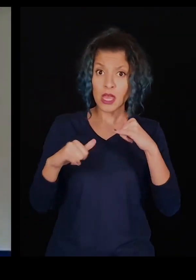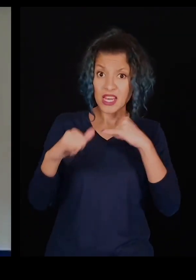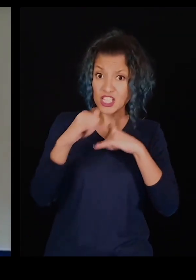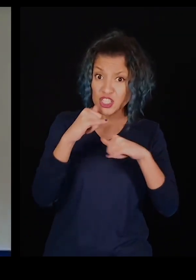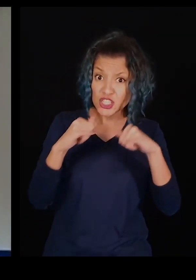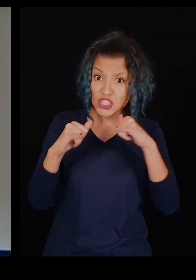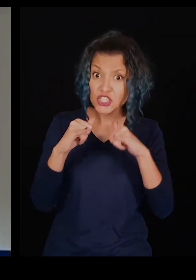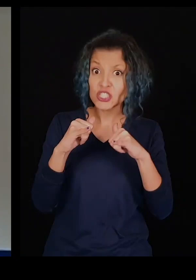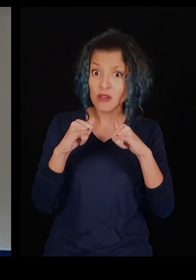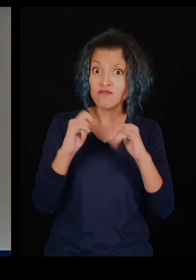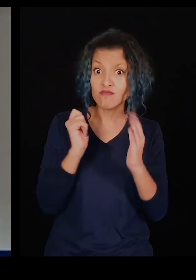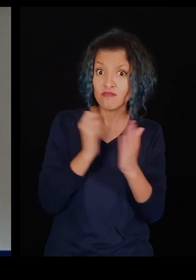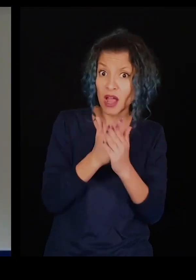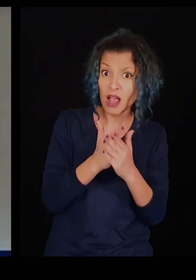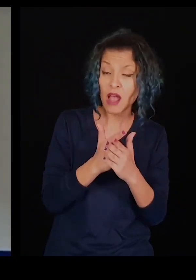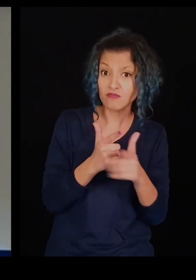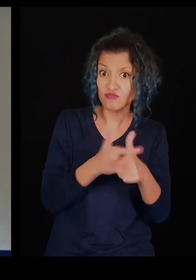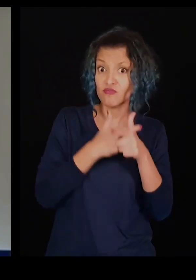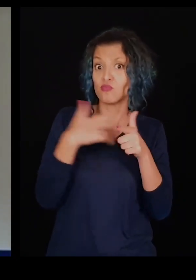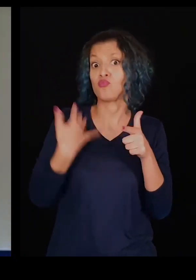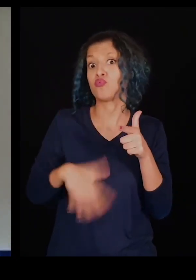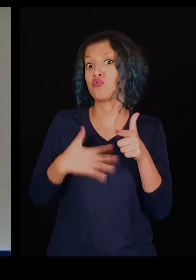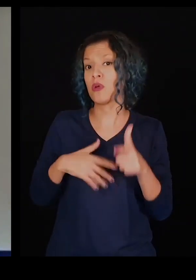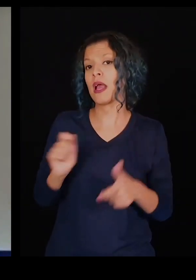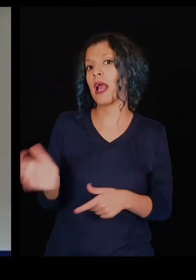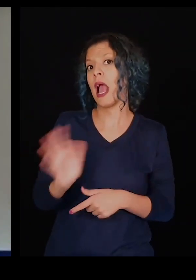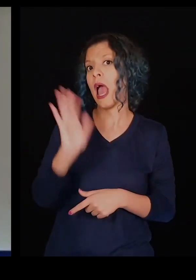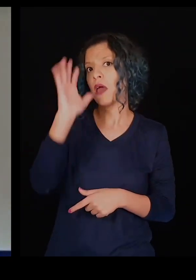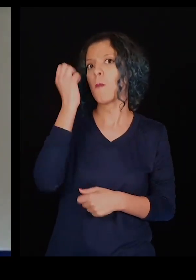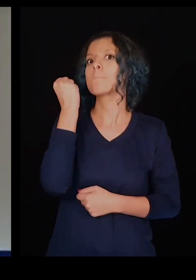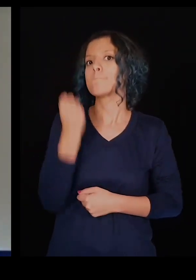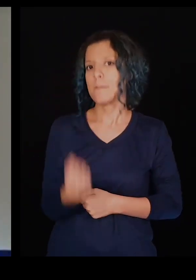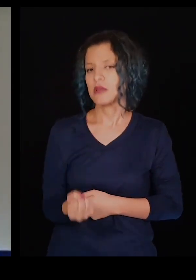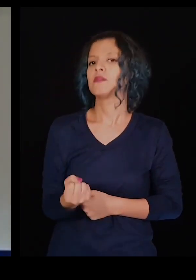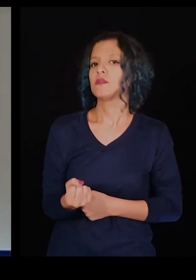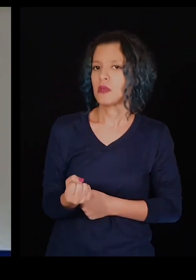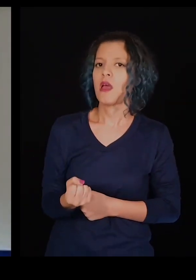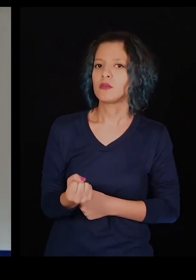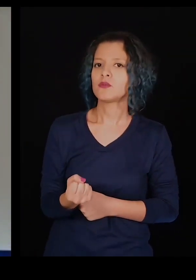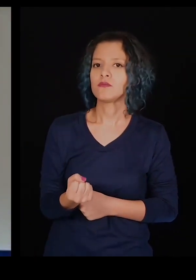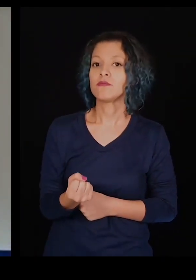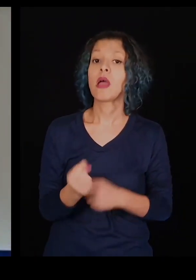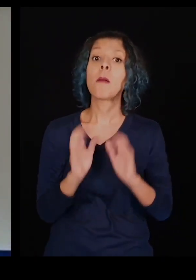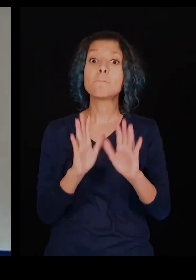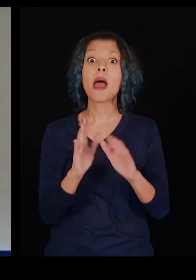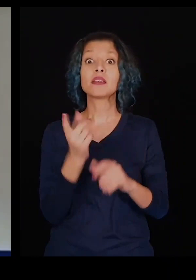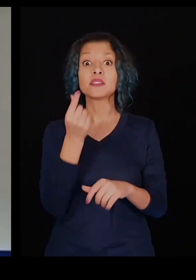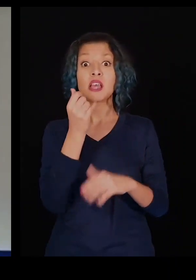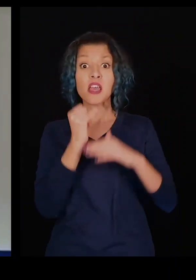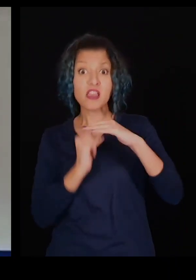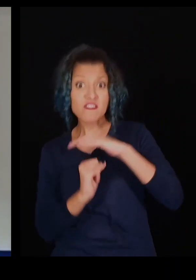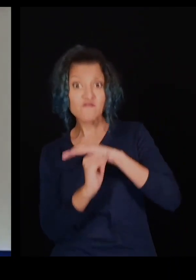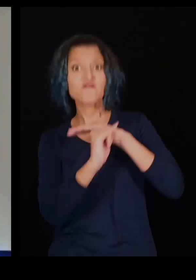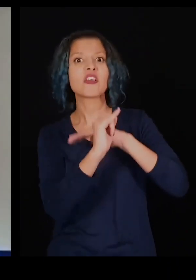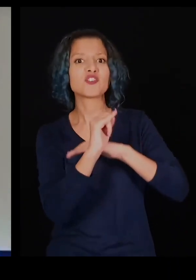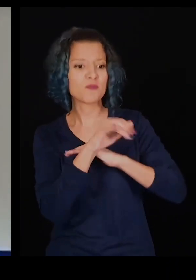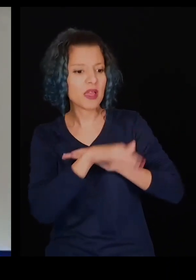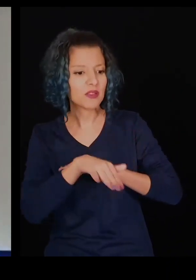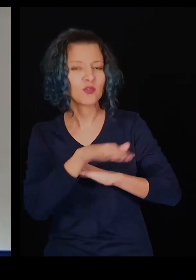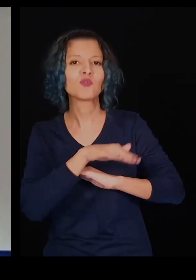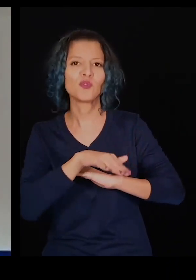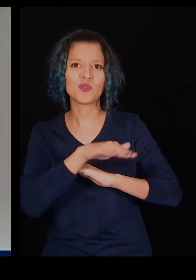é uma conta significativa, é uma despesa muito pesada, e com grandes investimentos que nós vamos fazer nesse plano, de um